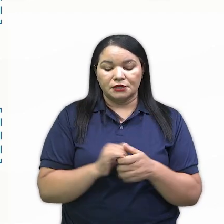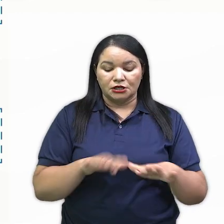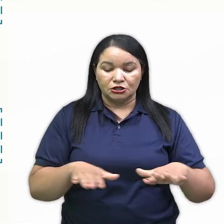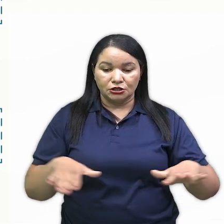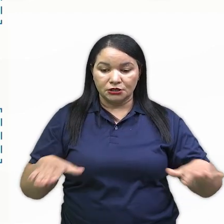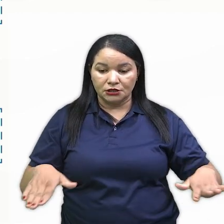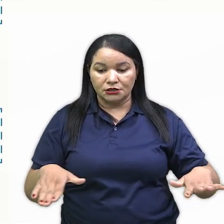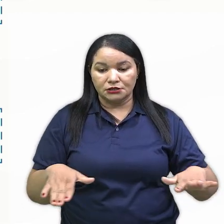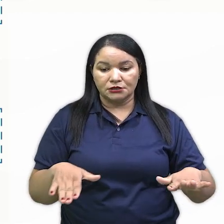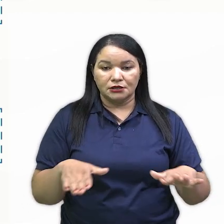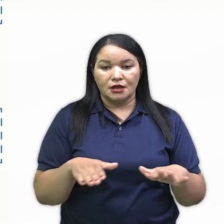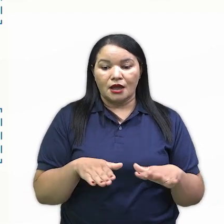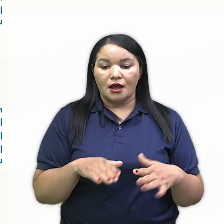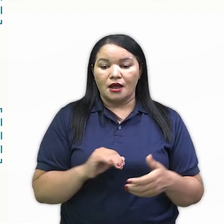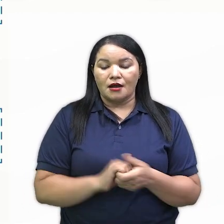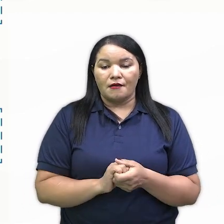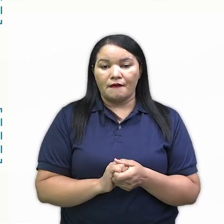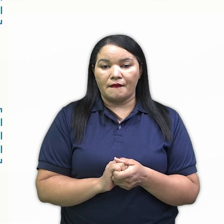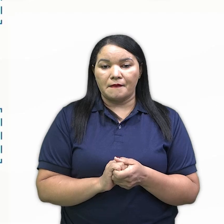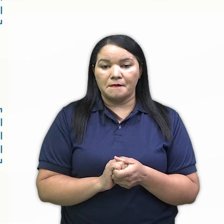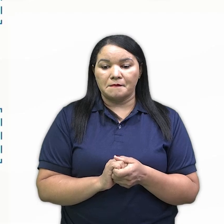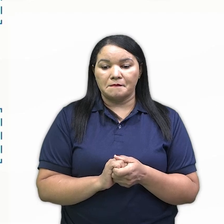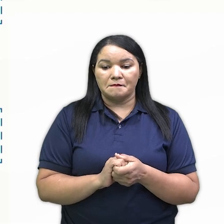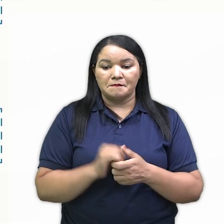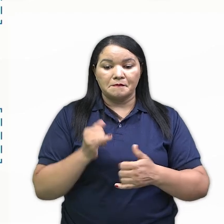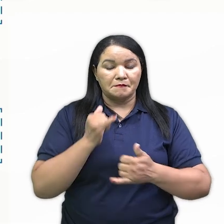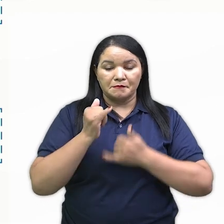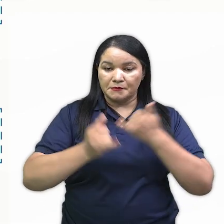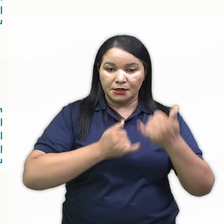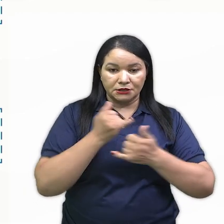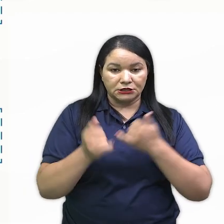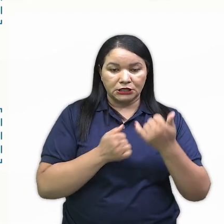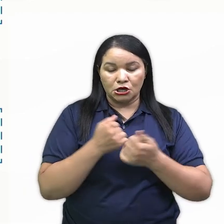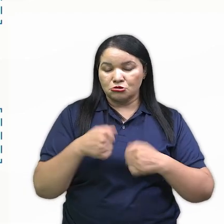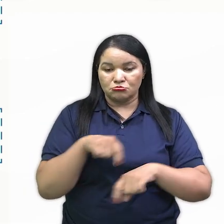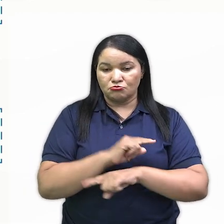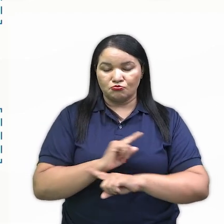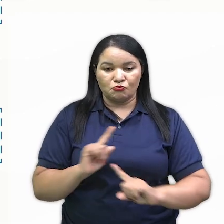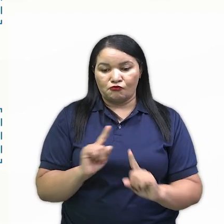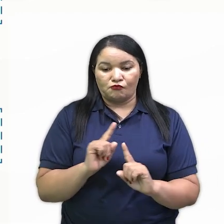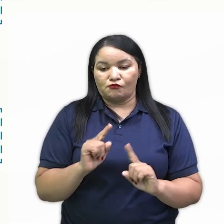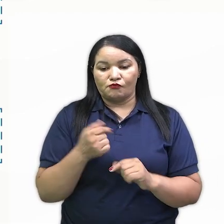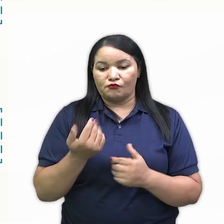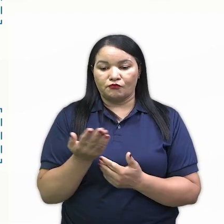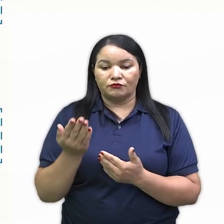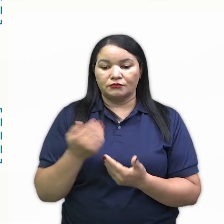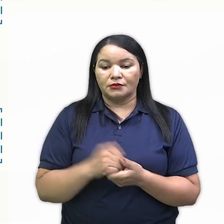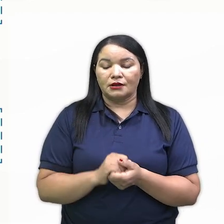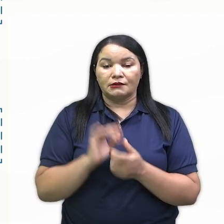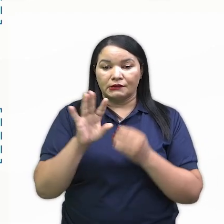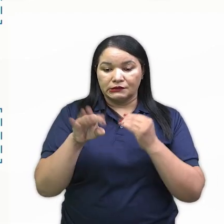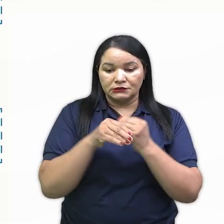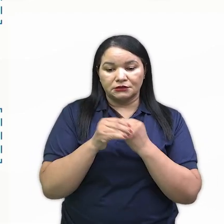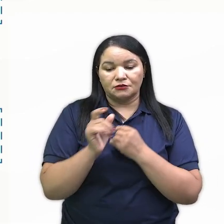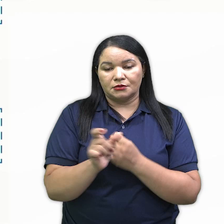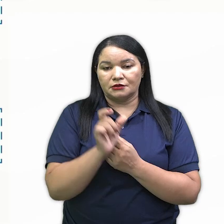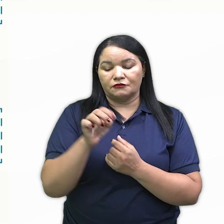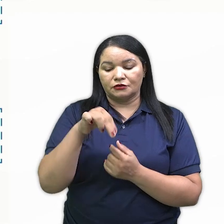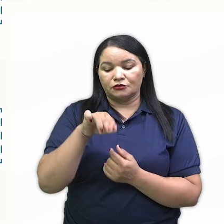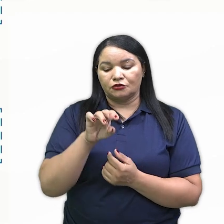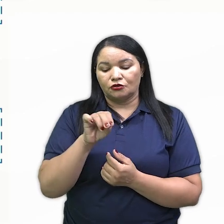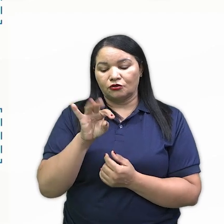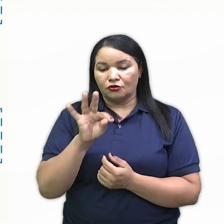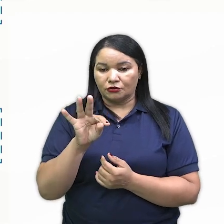kids were not, ok? As crianças não estavam